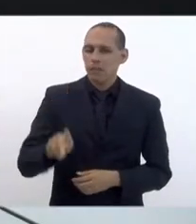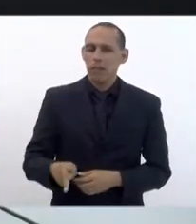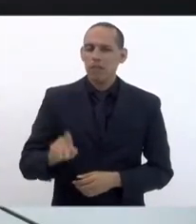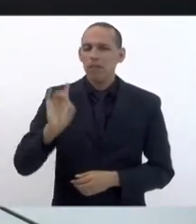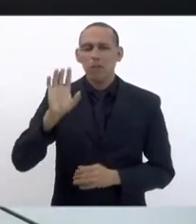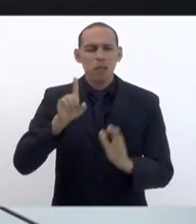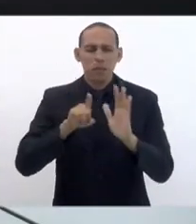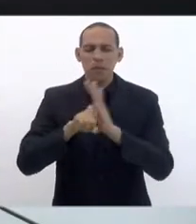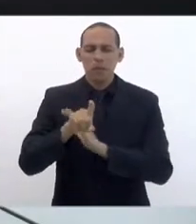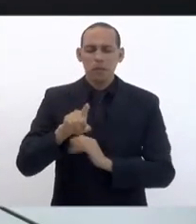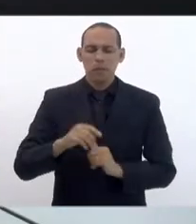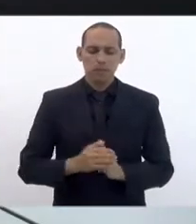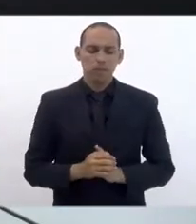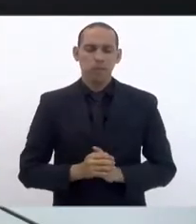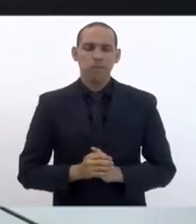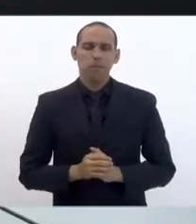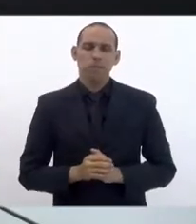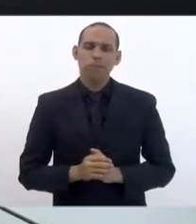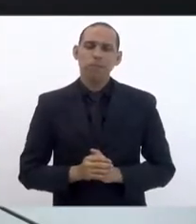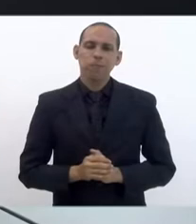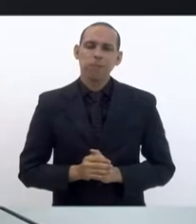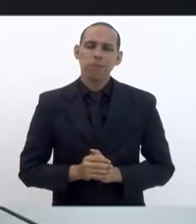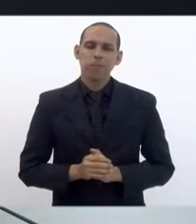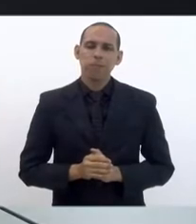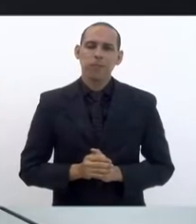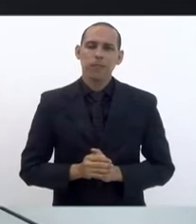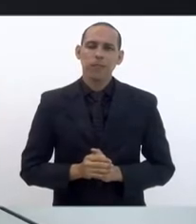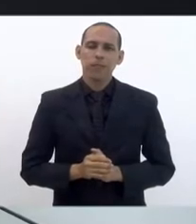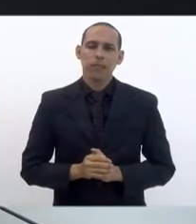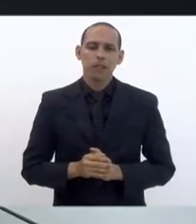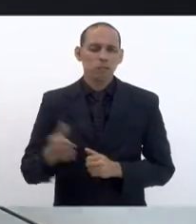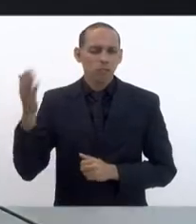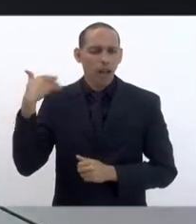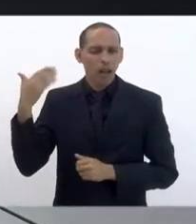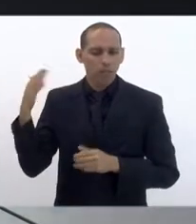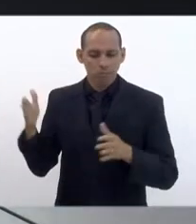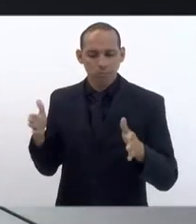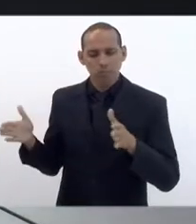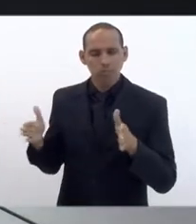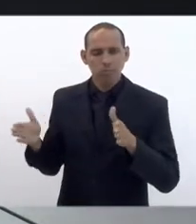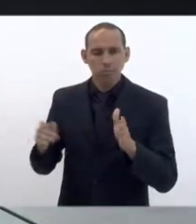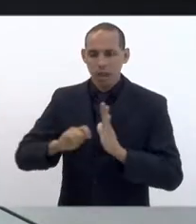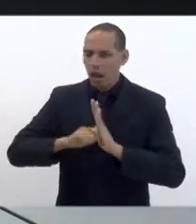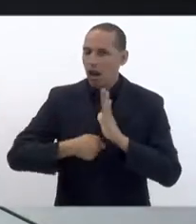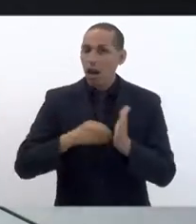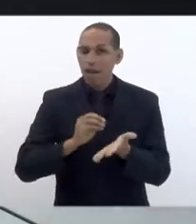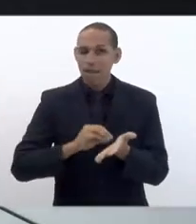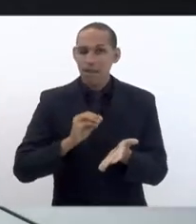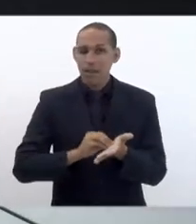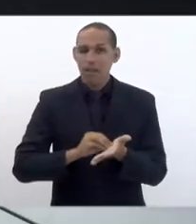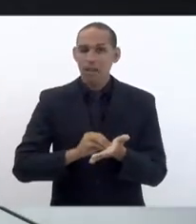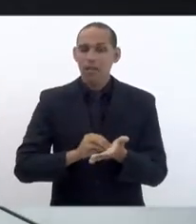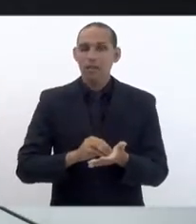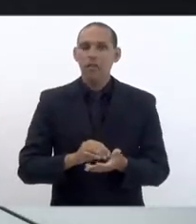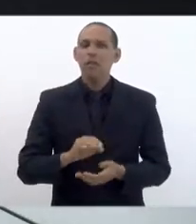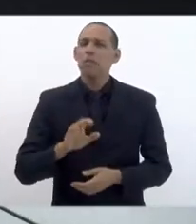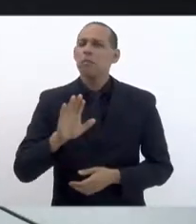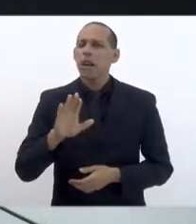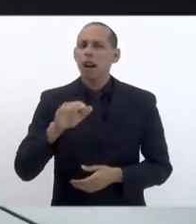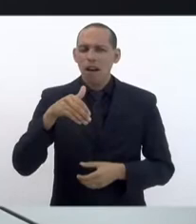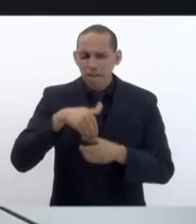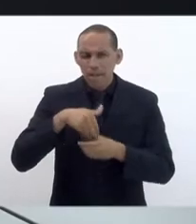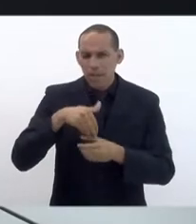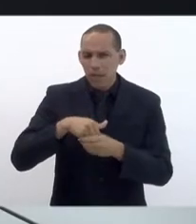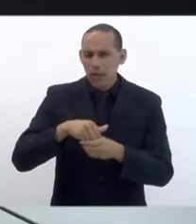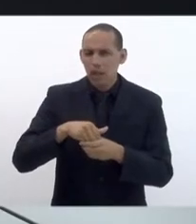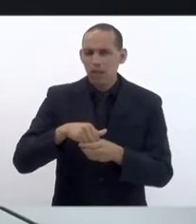pergunto a Vossa Excelência se a época, apesar de não assinado, chegou a ser votado, para